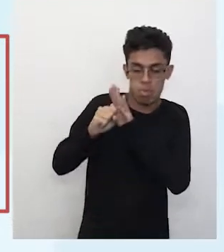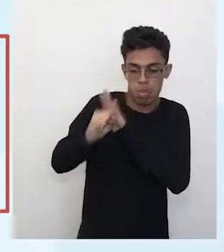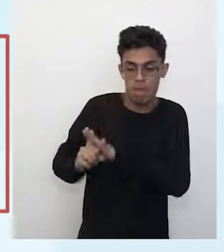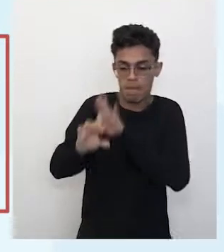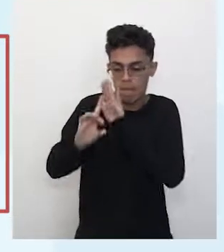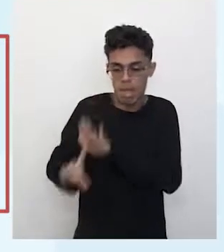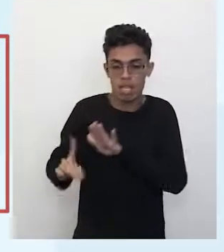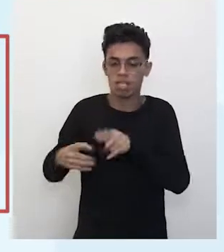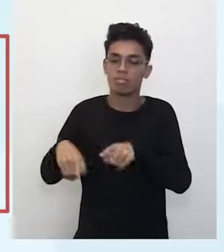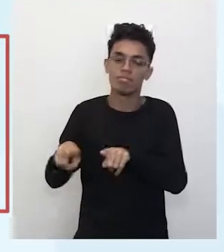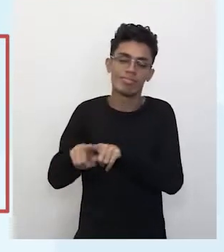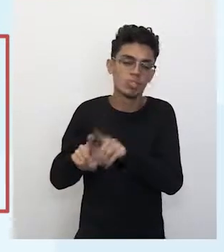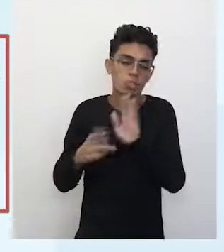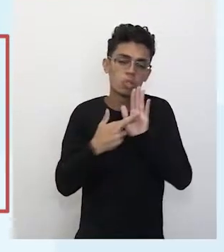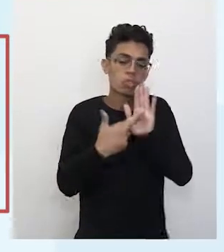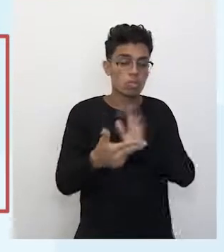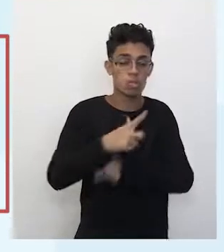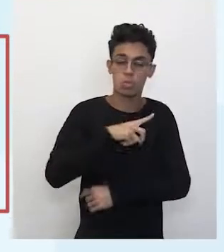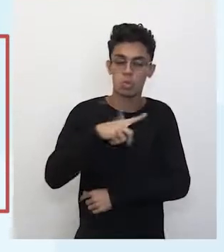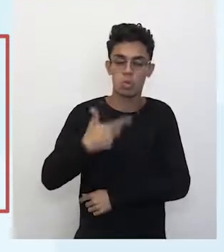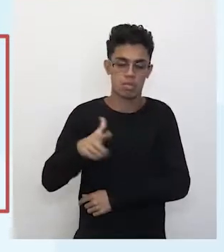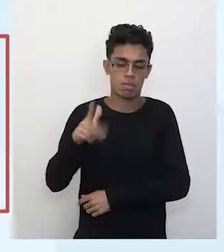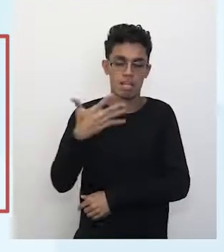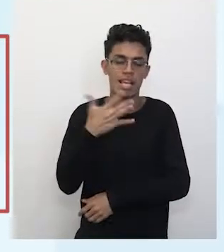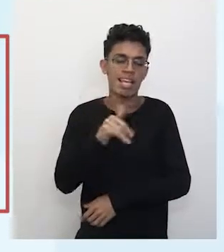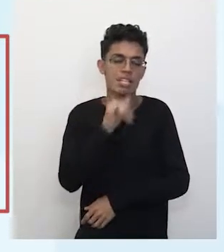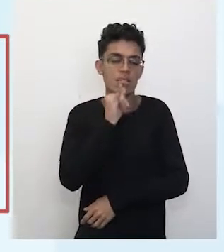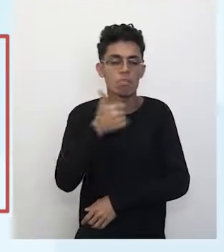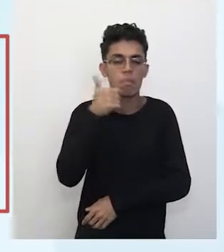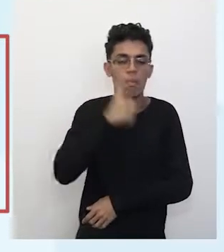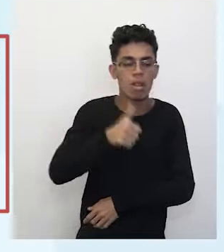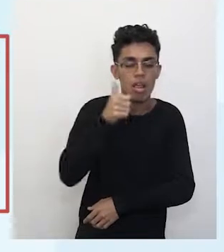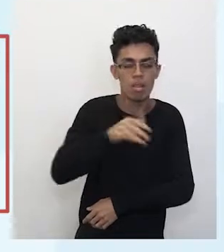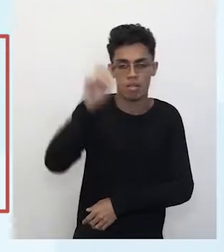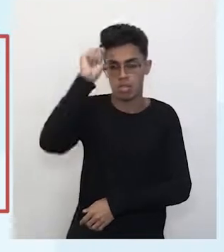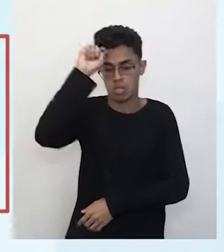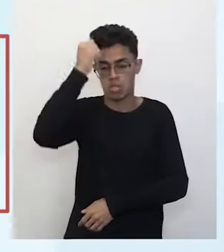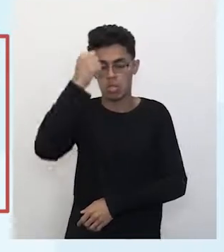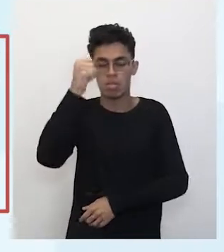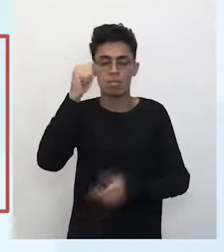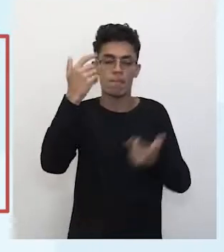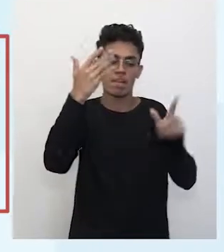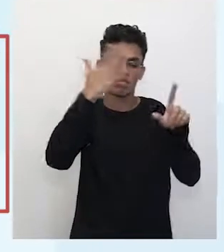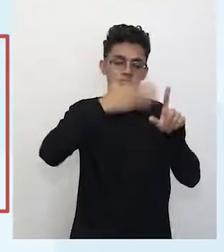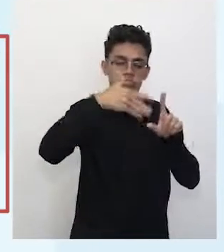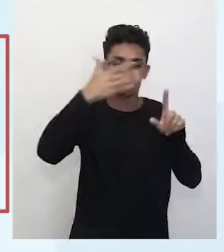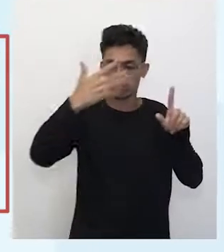menor representatividade. As mulheres, os negros, as pessoas LGBTQI+,